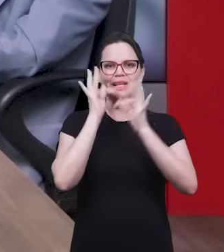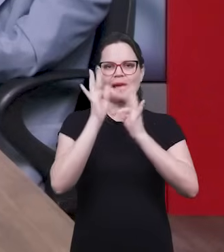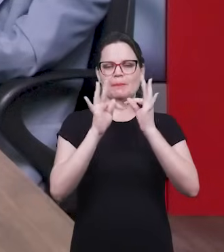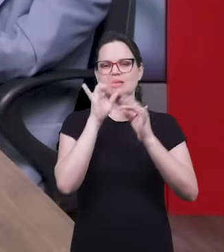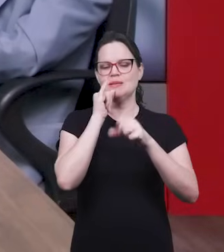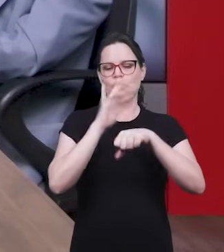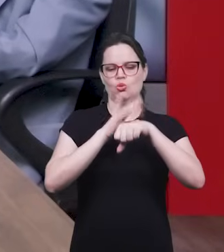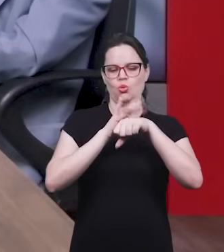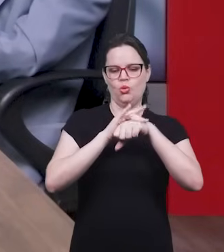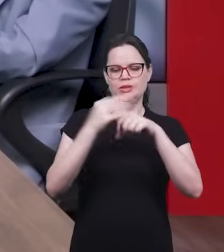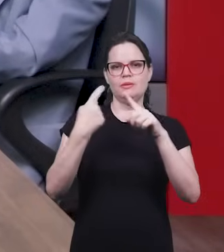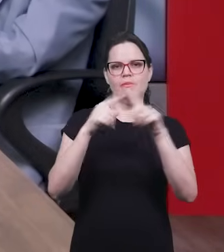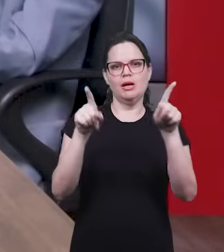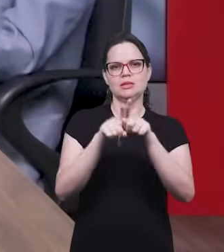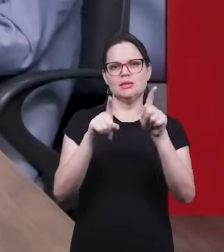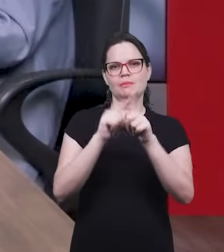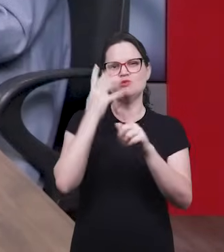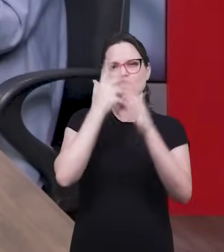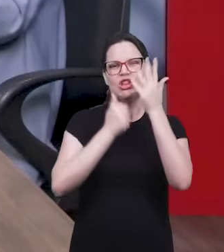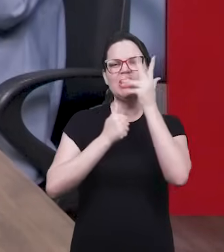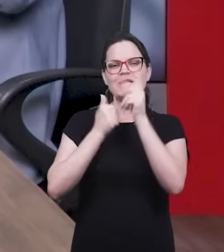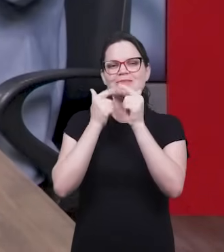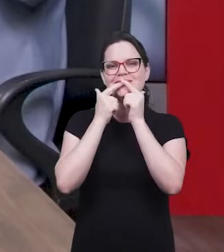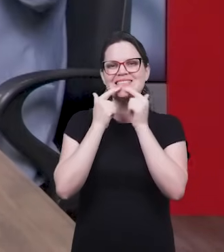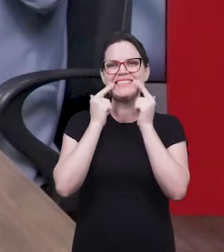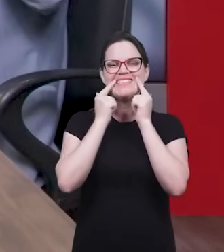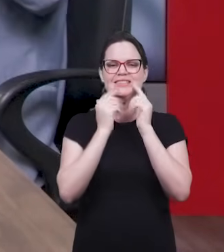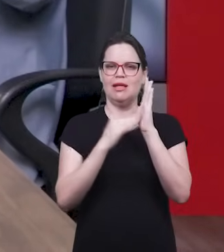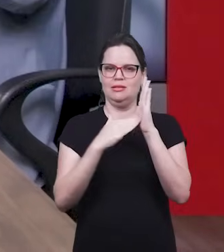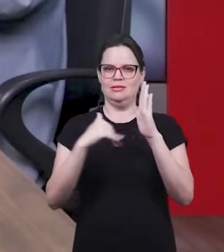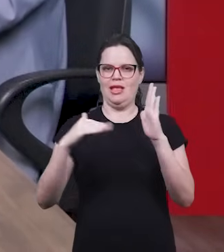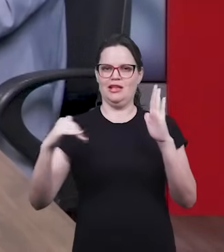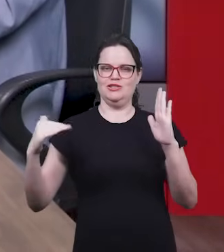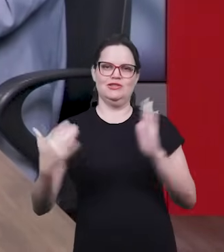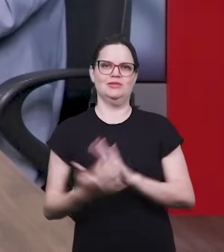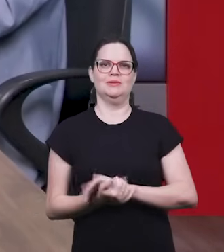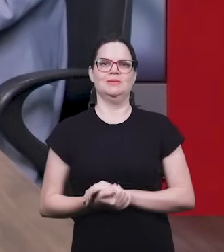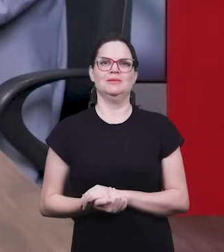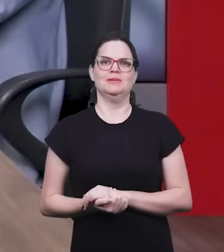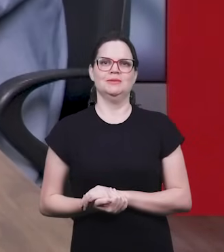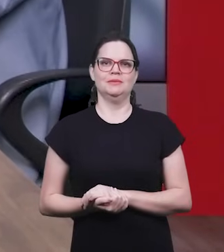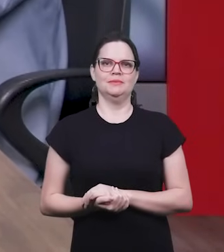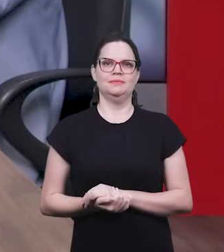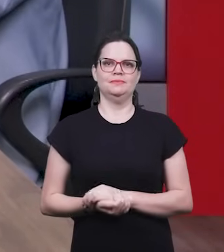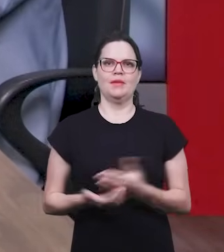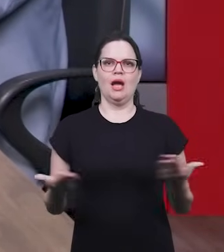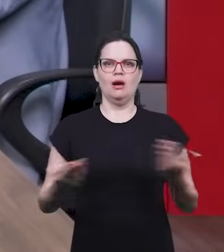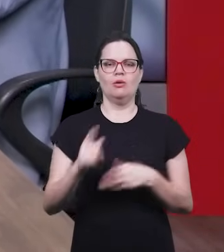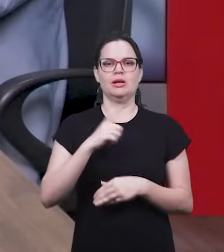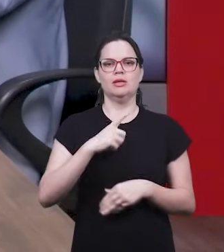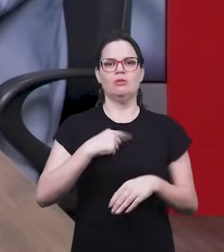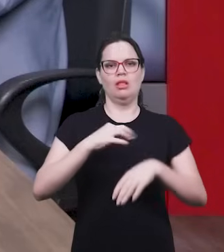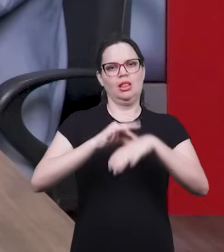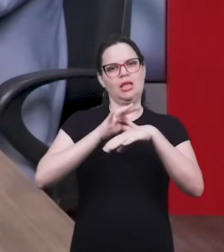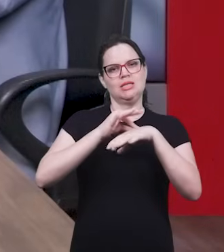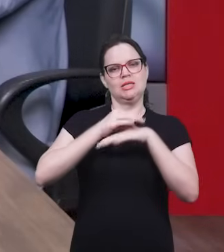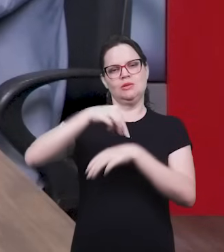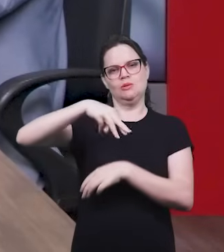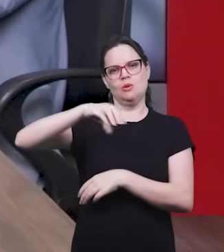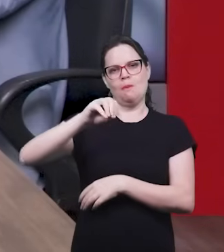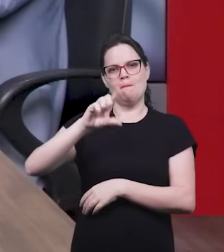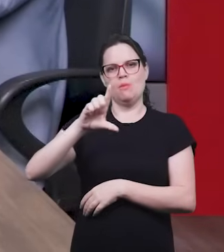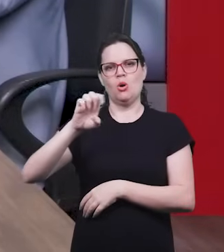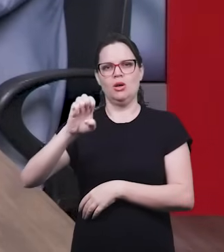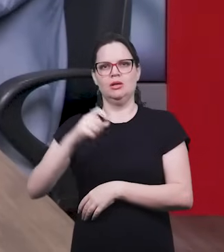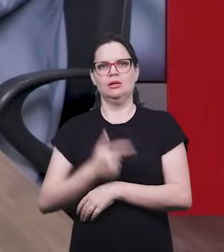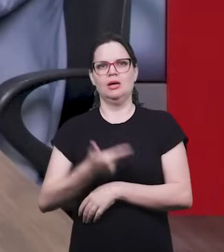tratamento da doença, mas do embelezamento, agora, né? Agora estão entrando para a parte, né, de tecido mole, o que não é, o que